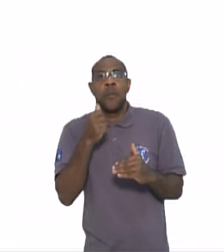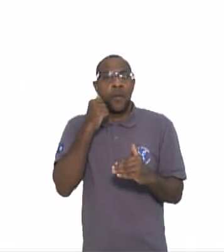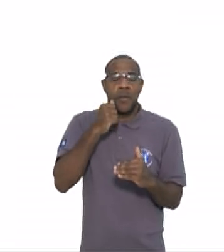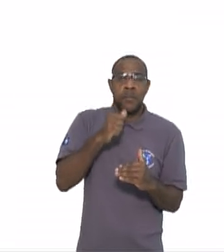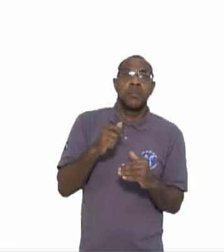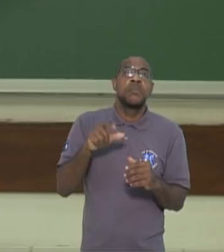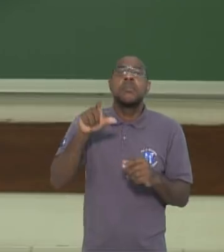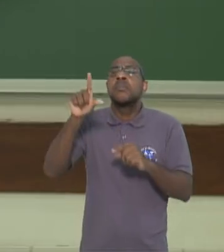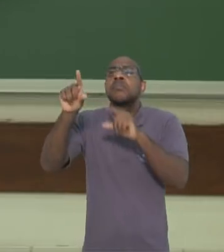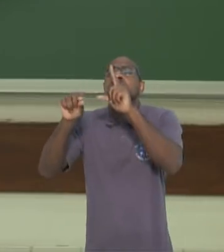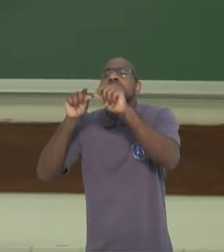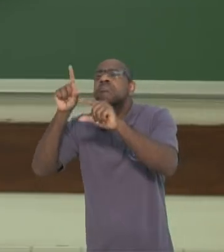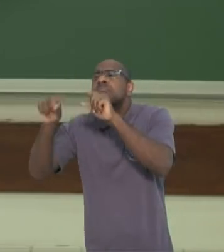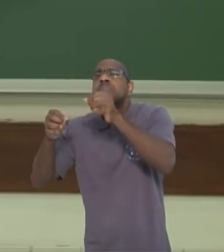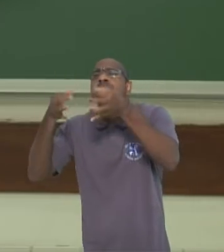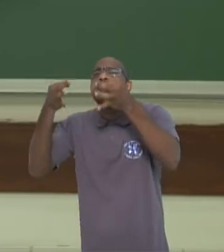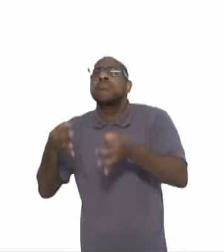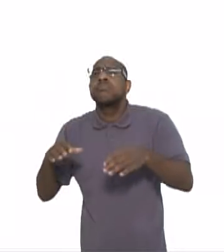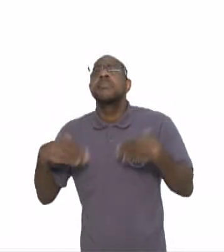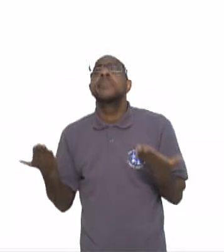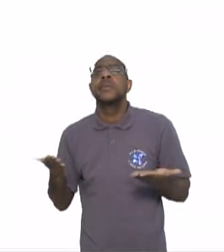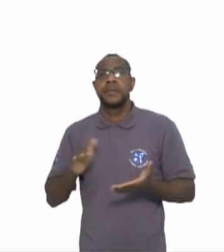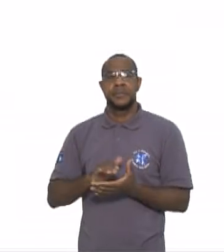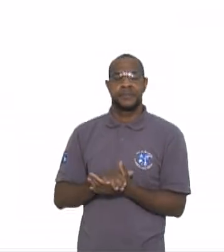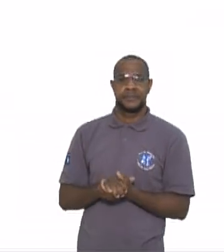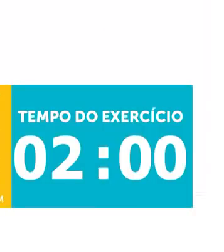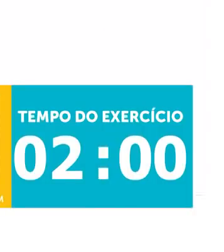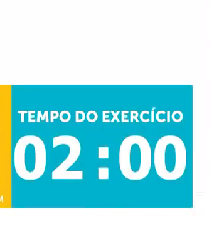marque a alternativa correta.